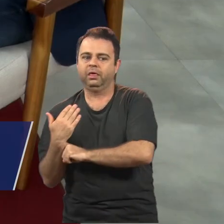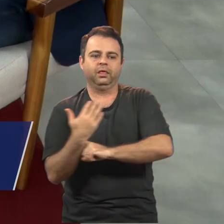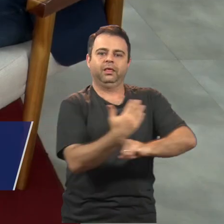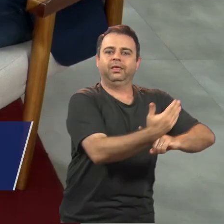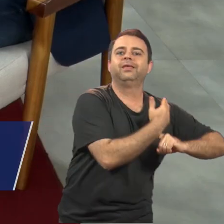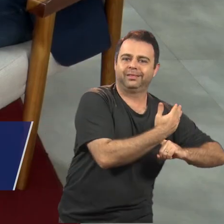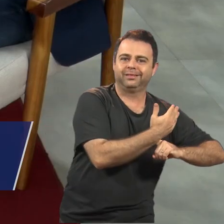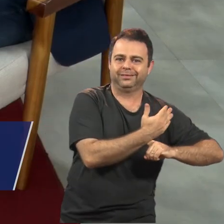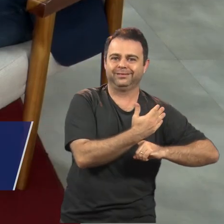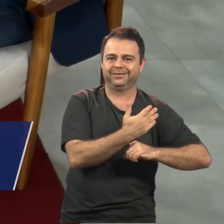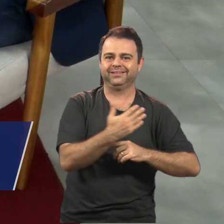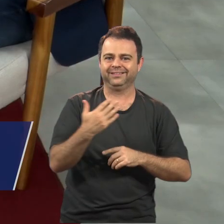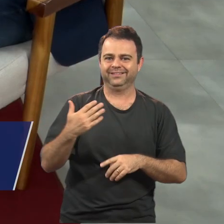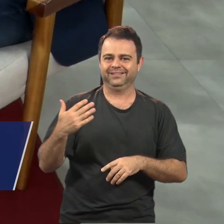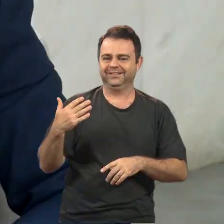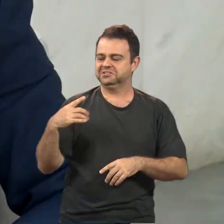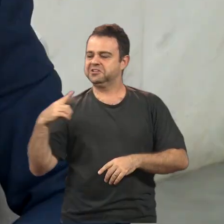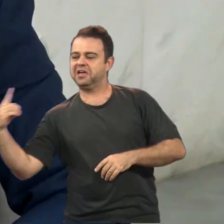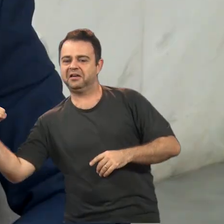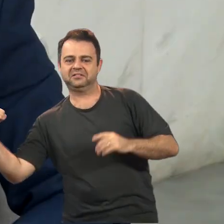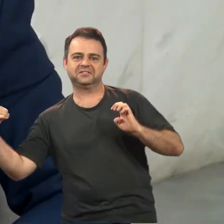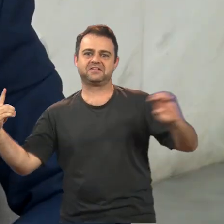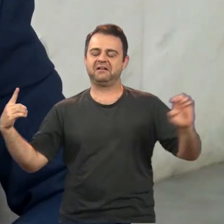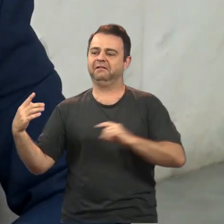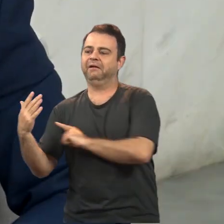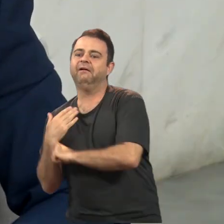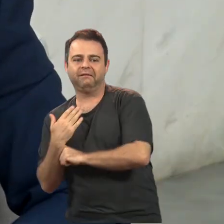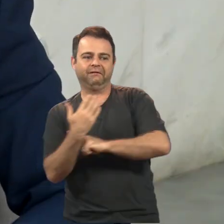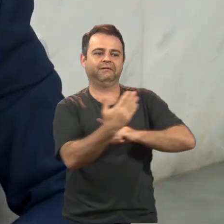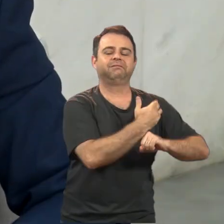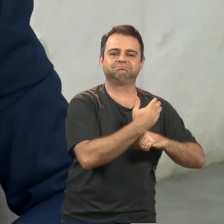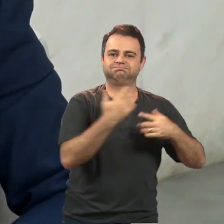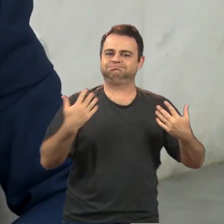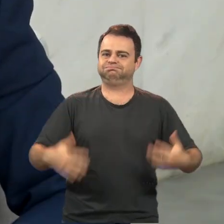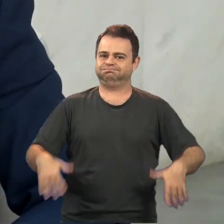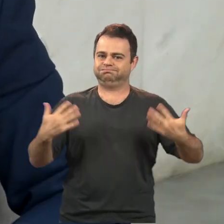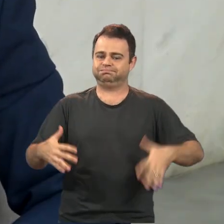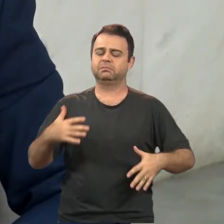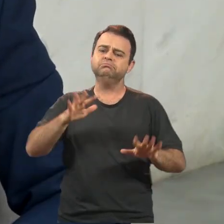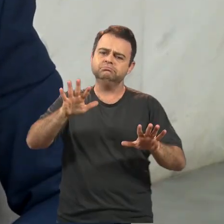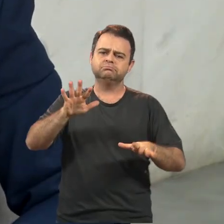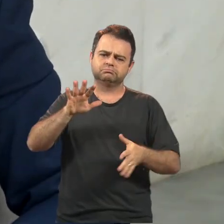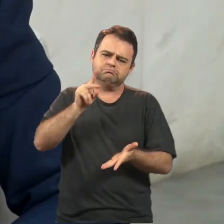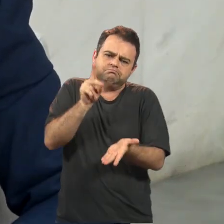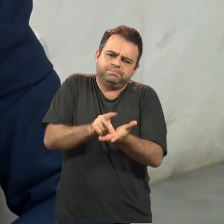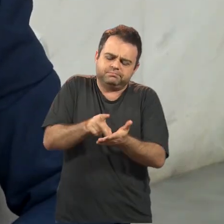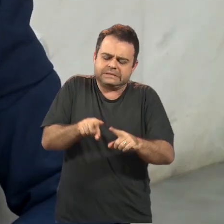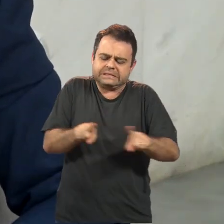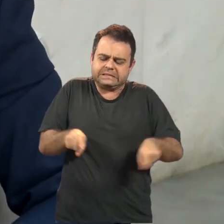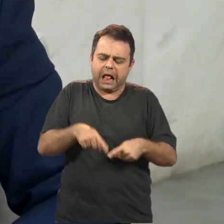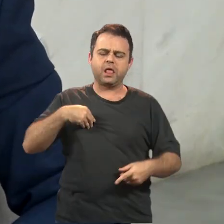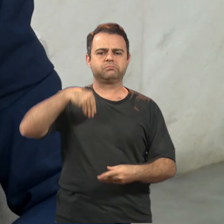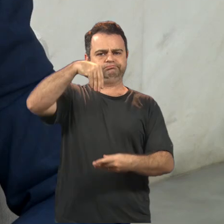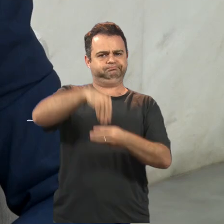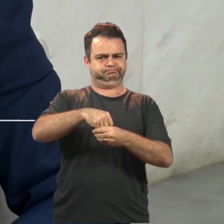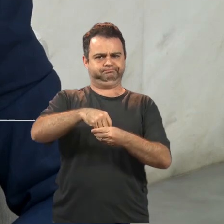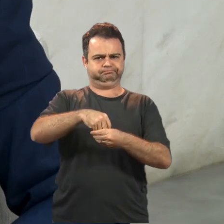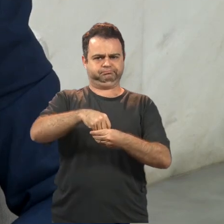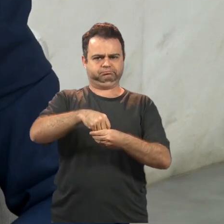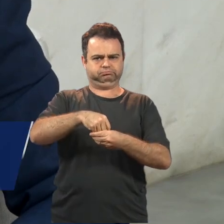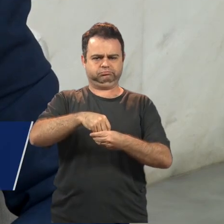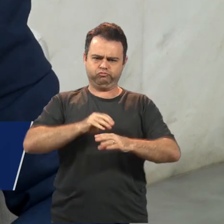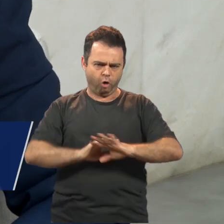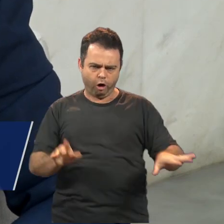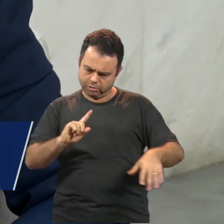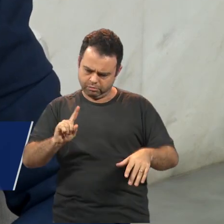que estão diariamente. Eu estou no gabinete, mas faço um trabalho muito fortes de rua, estou sempre nas ruas, estou